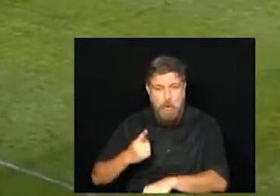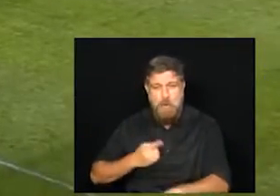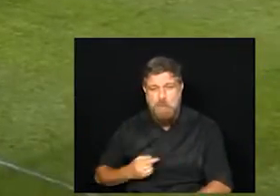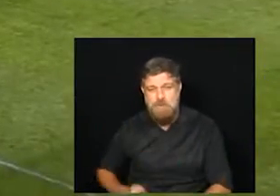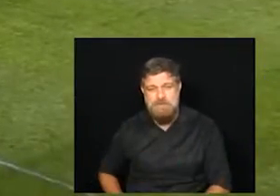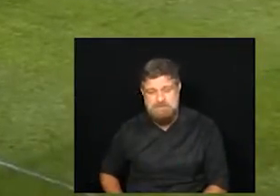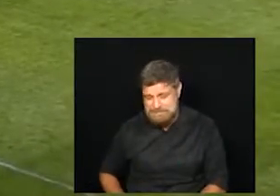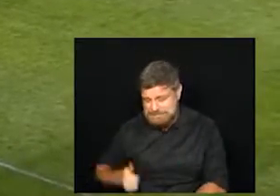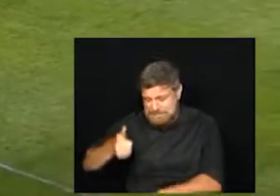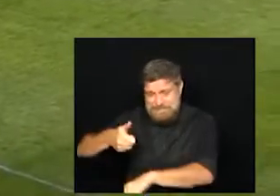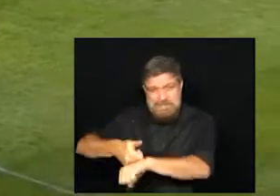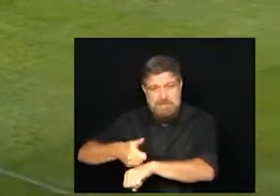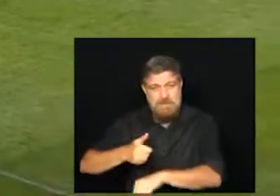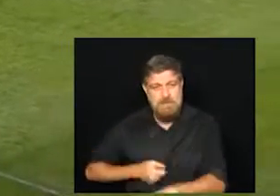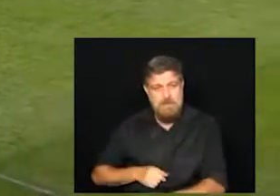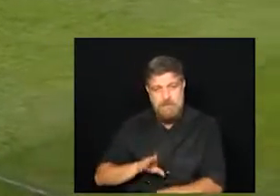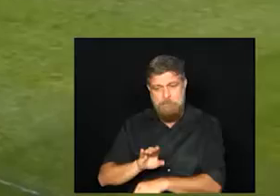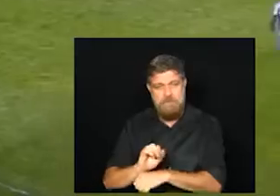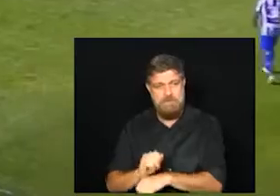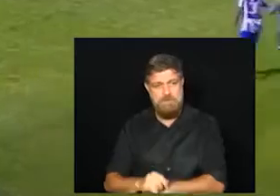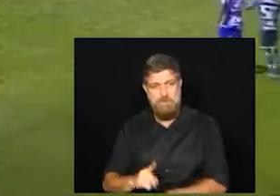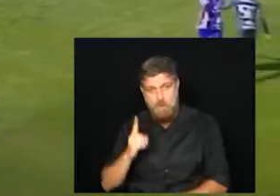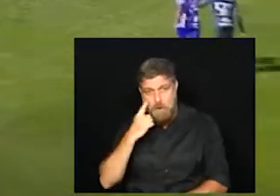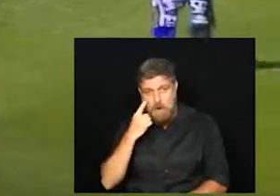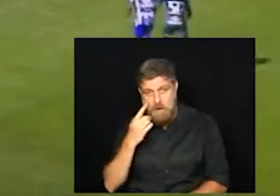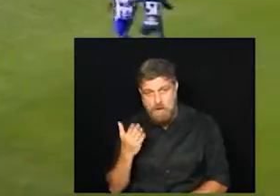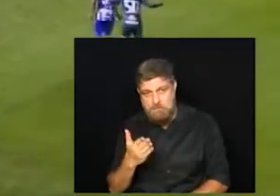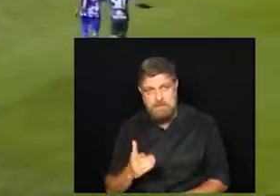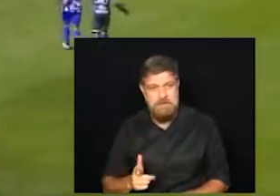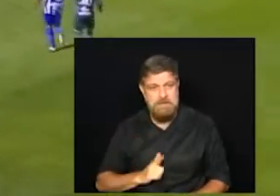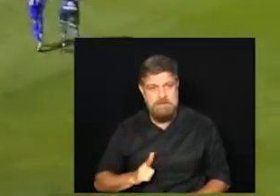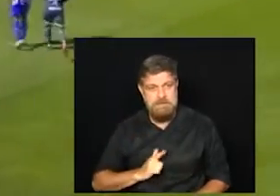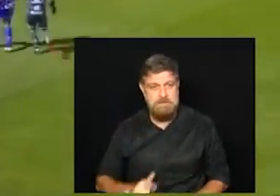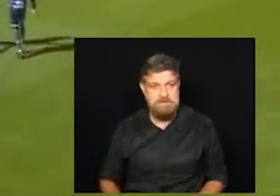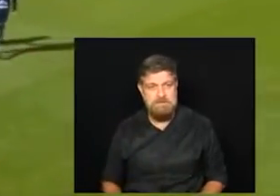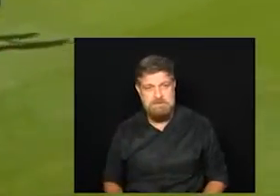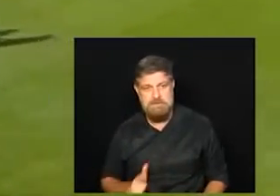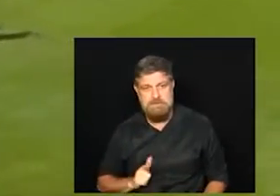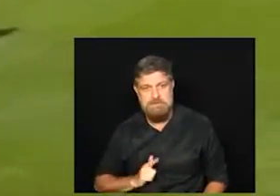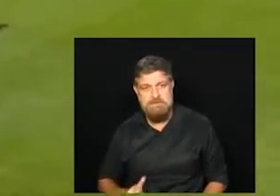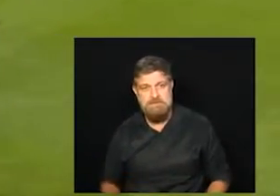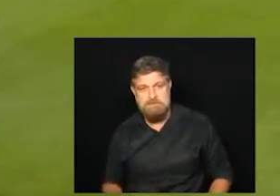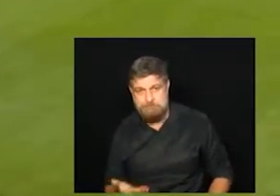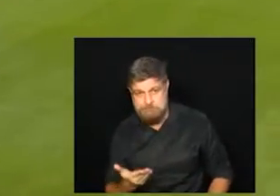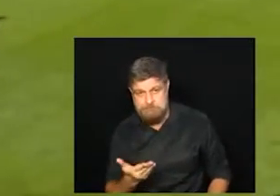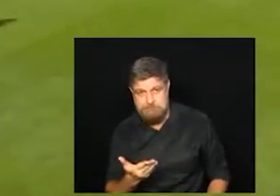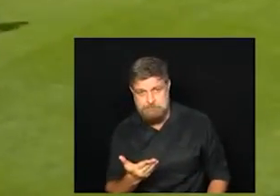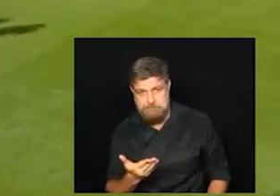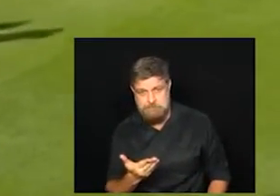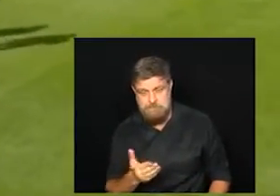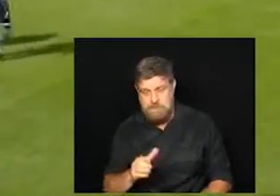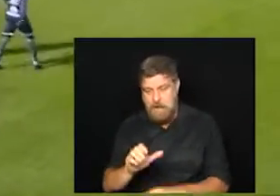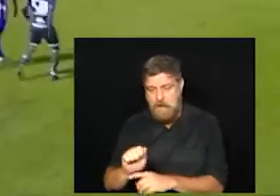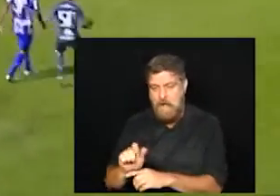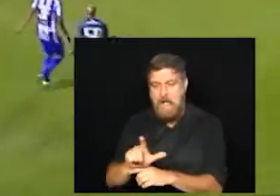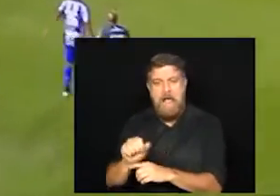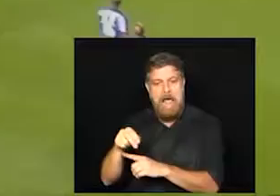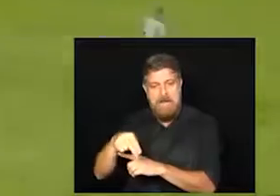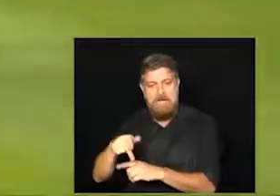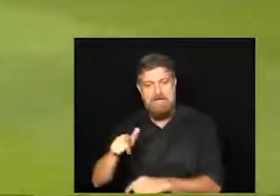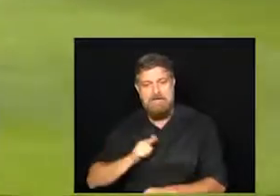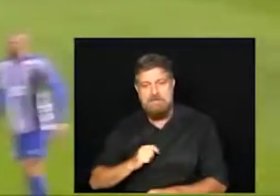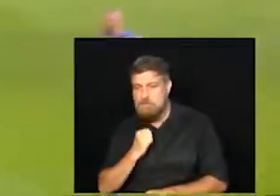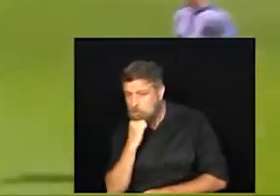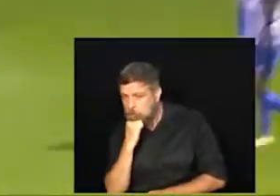do jogo, Bidu cobrou lateral. Bruno Sávio, dentro da área, tocou para trás. E Alan Victor, que tinha saído